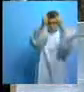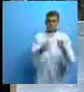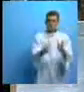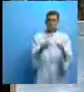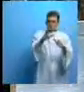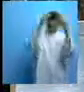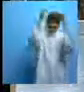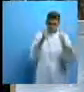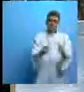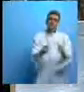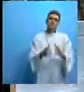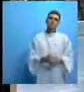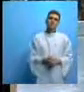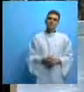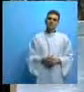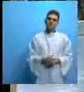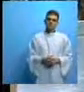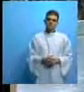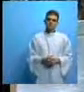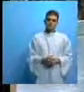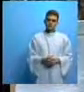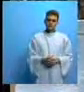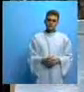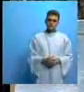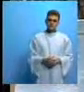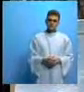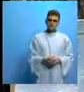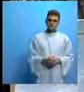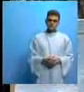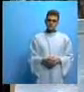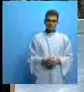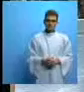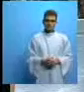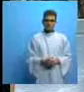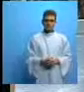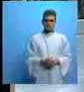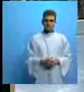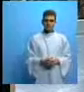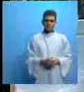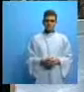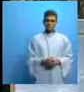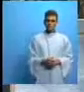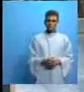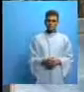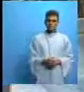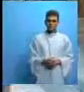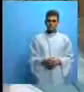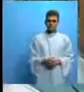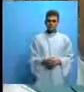É triste saber que a maior audiência da televisão do mundo hoje chama-se Big Brother, do mundo, em 27